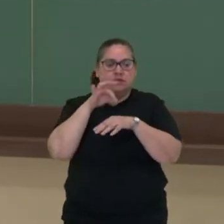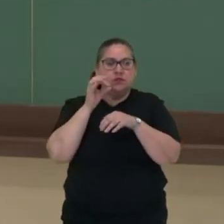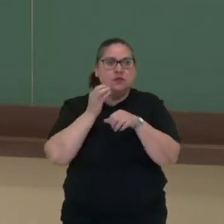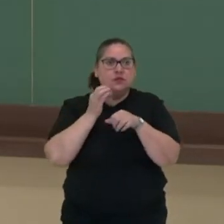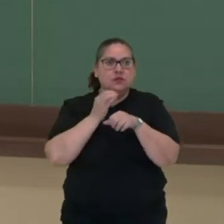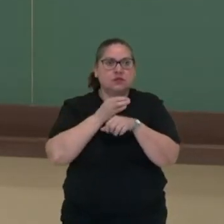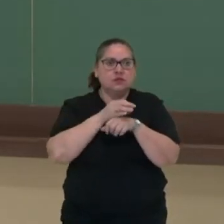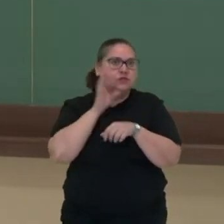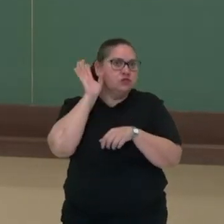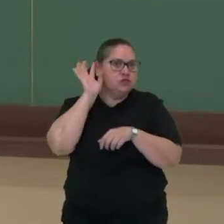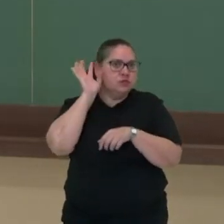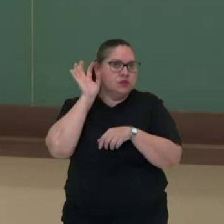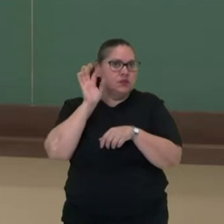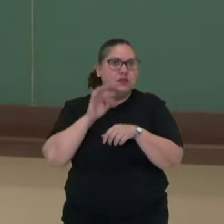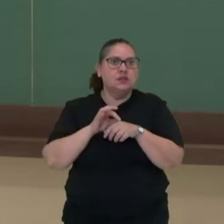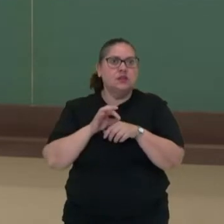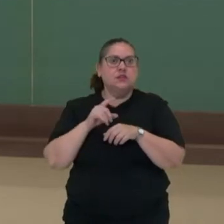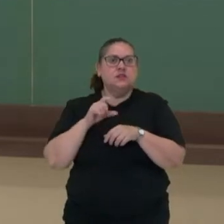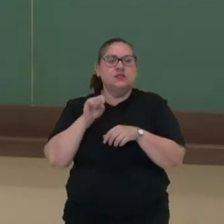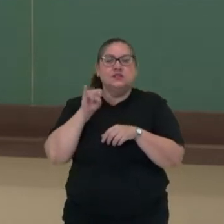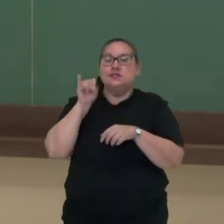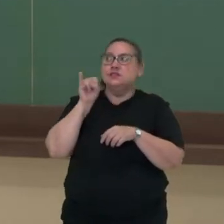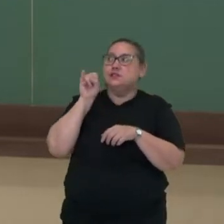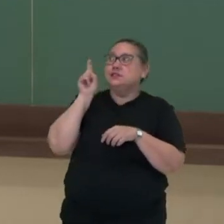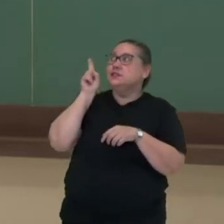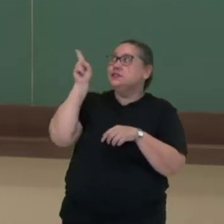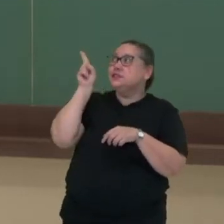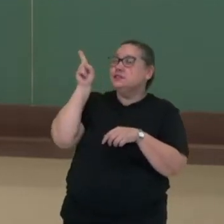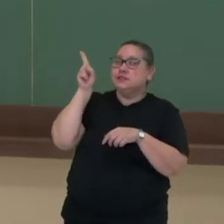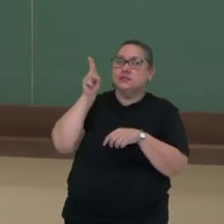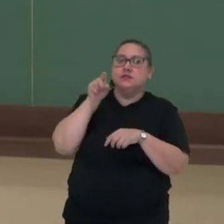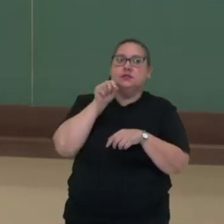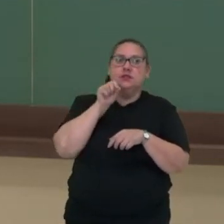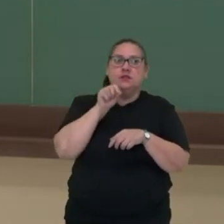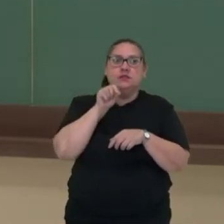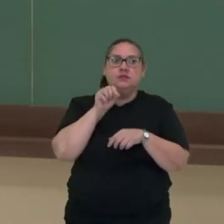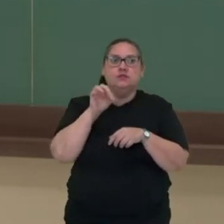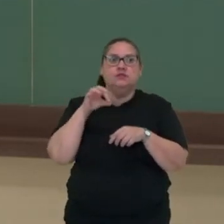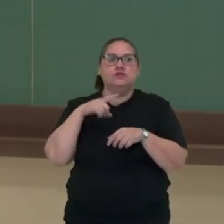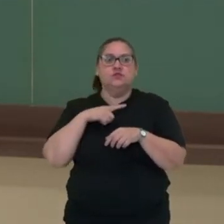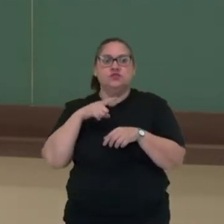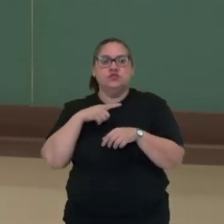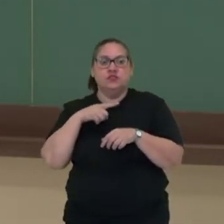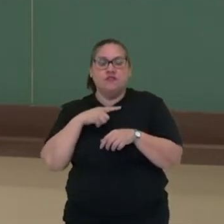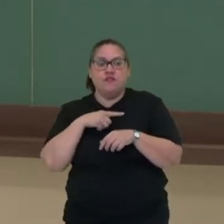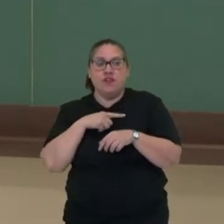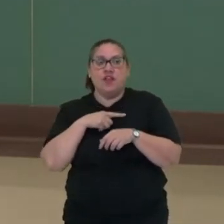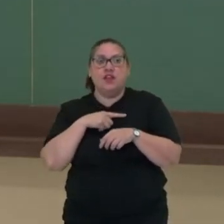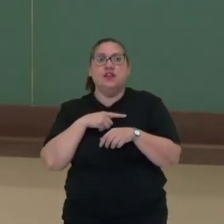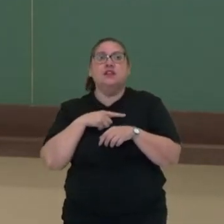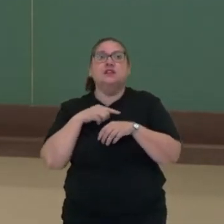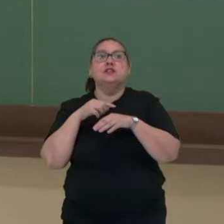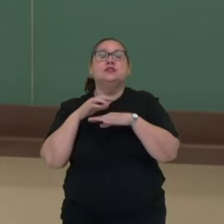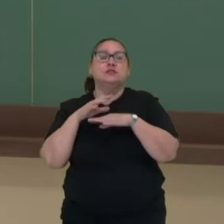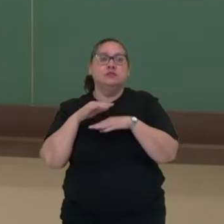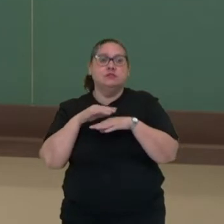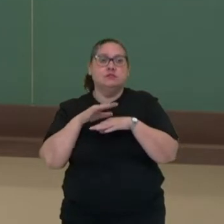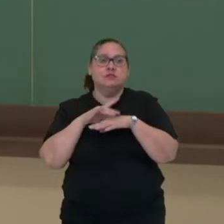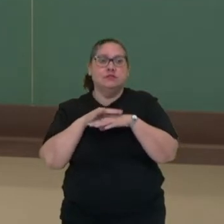que malvadeza, né? Então, se este animalzinho aqui tiver infectado e vir a